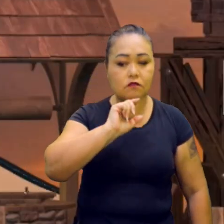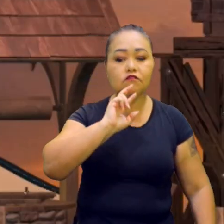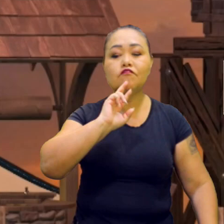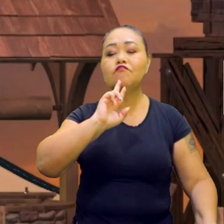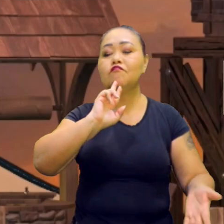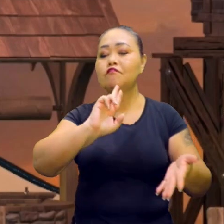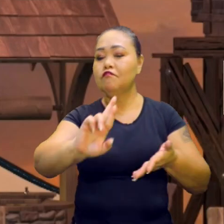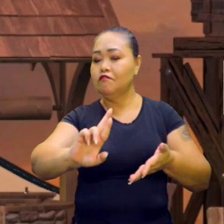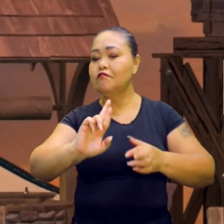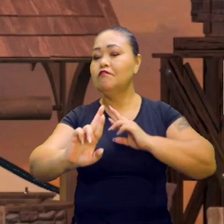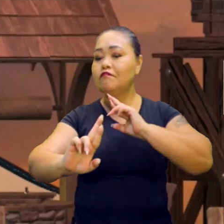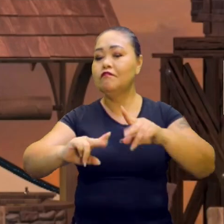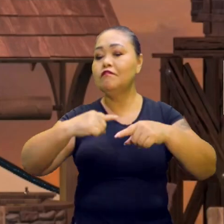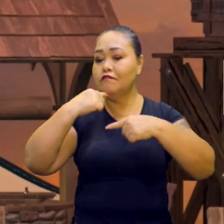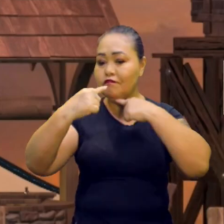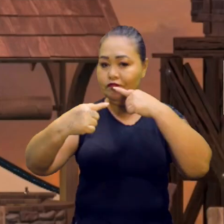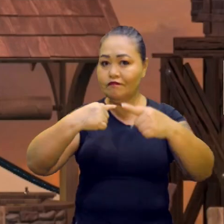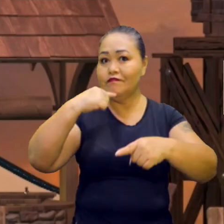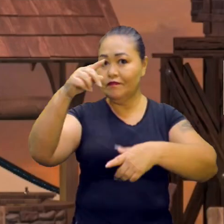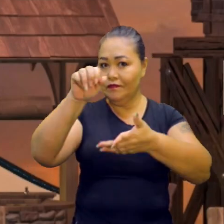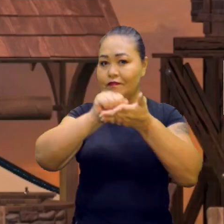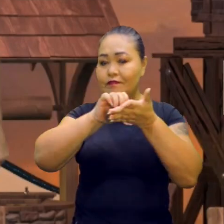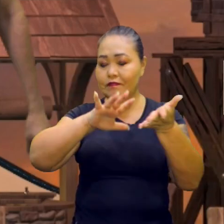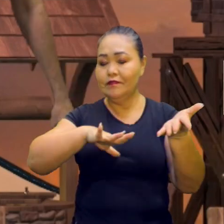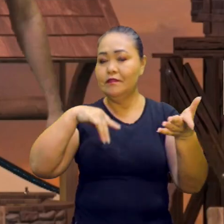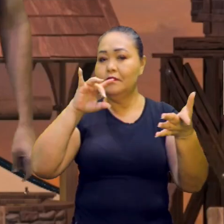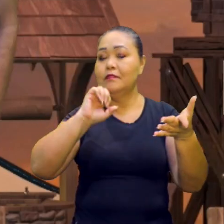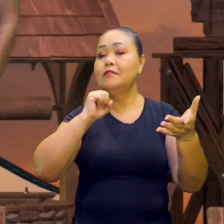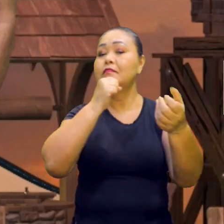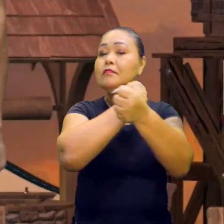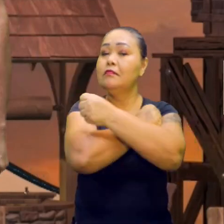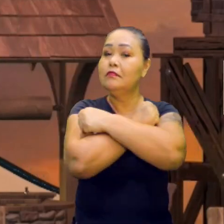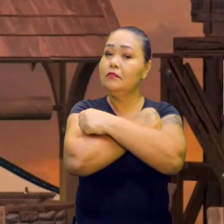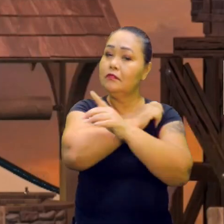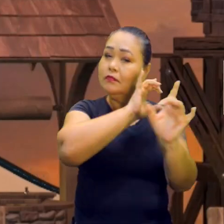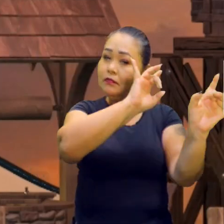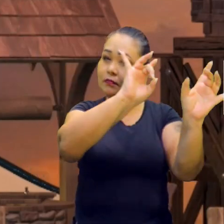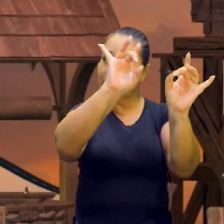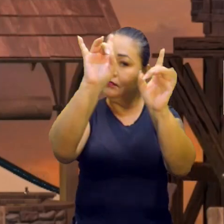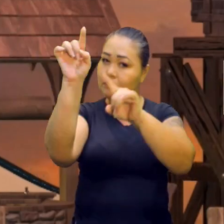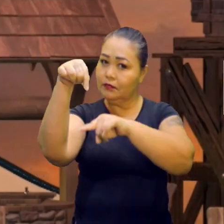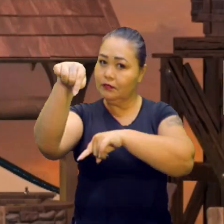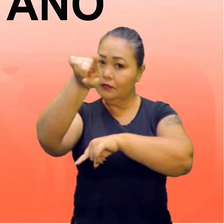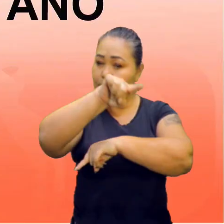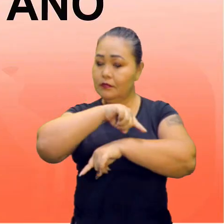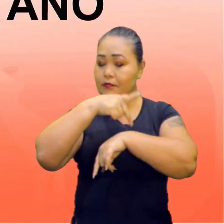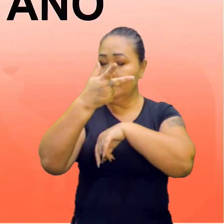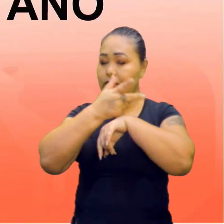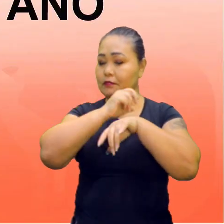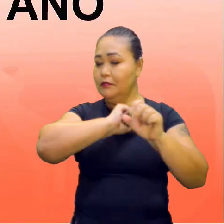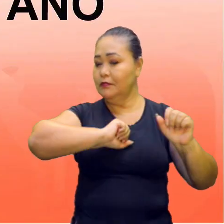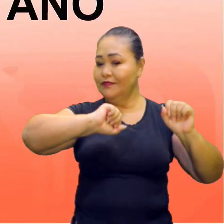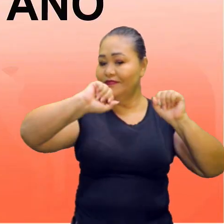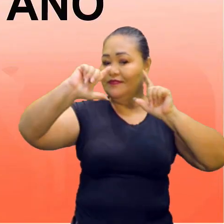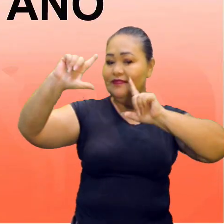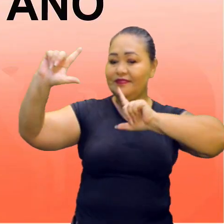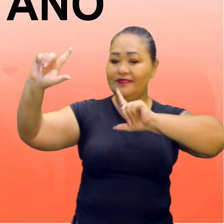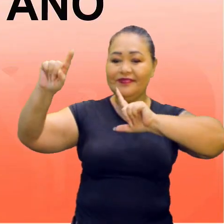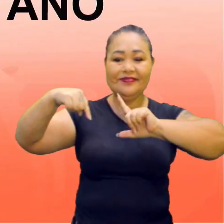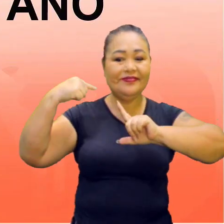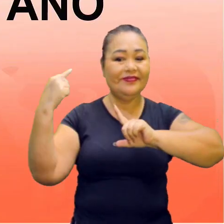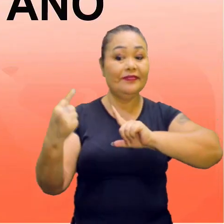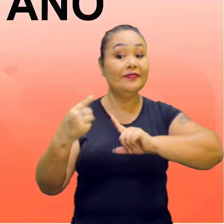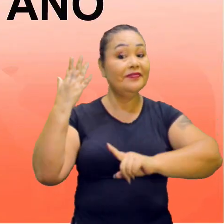vai ter exercício. Um abraço para cada um de vocês, tá bom? Meu diretor, joga na tela aí para nós. Olha aí,